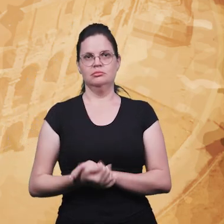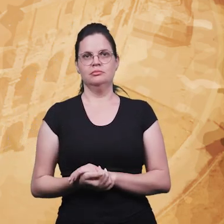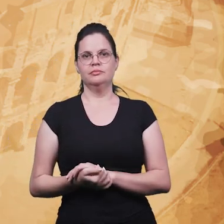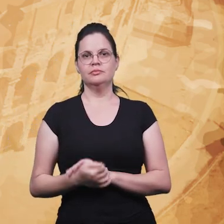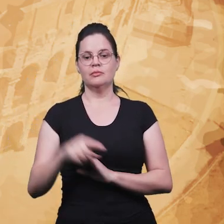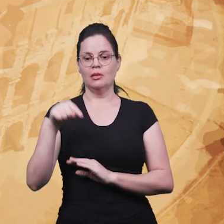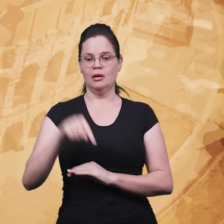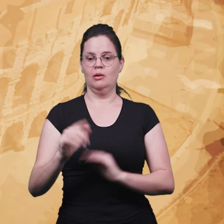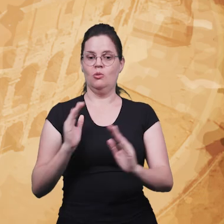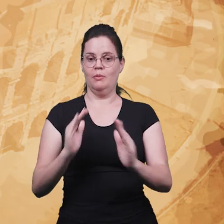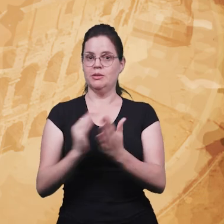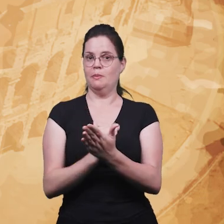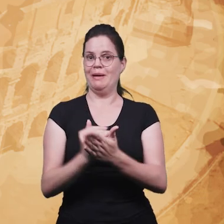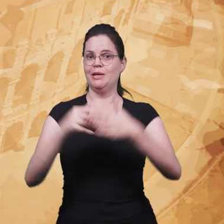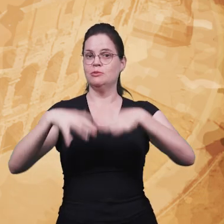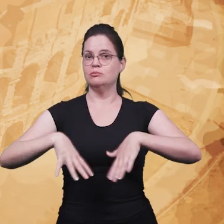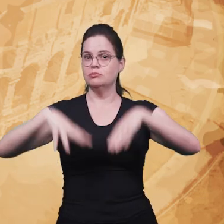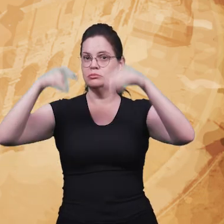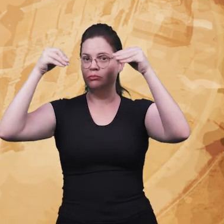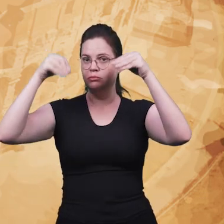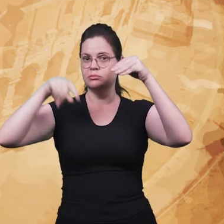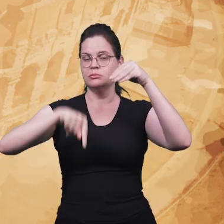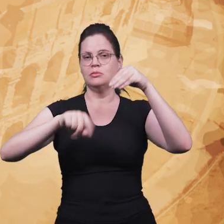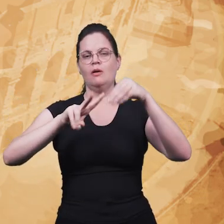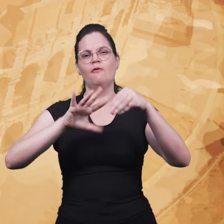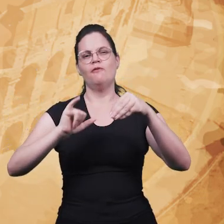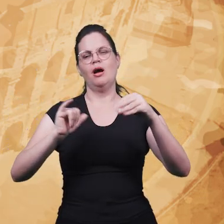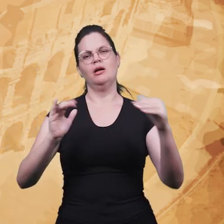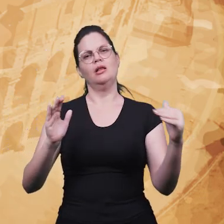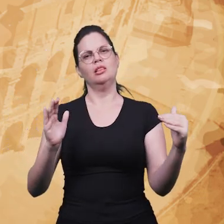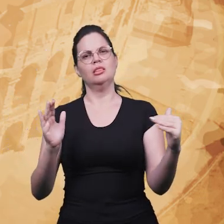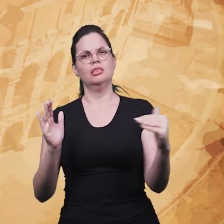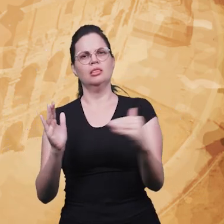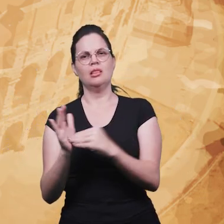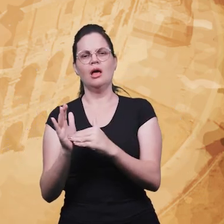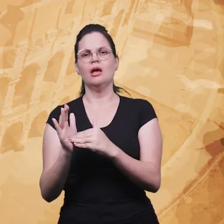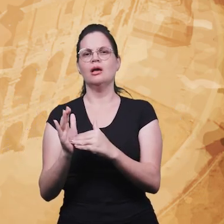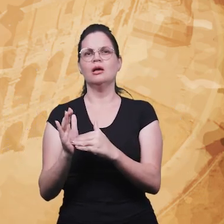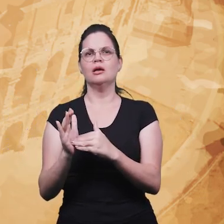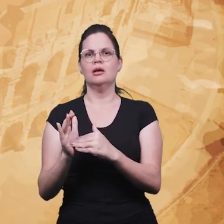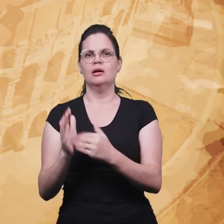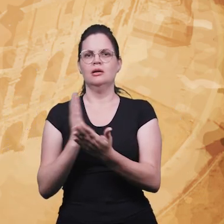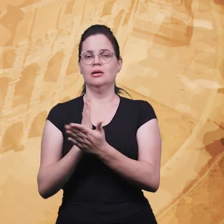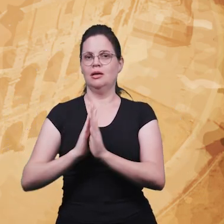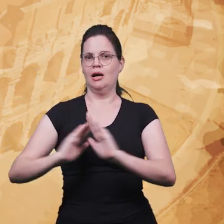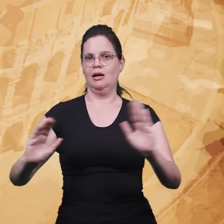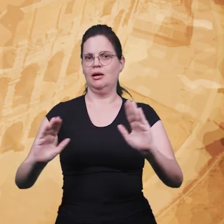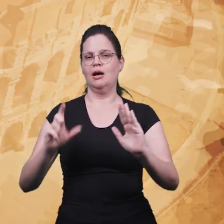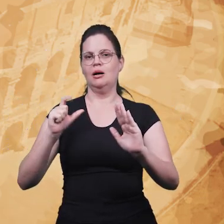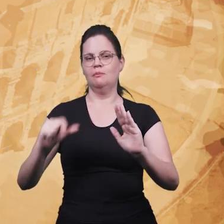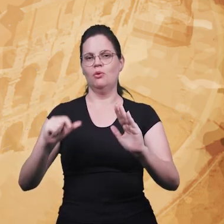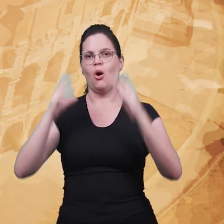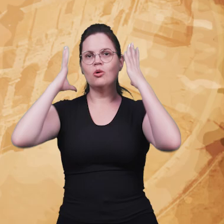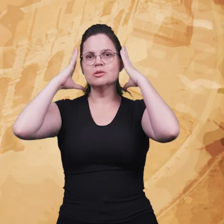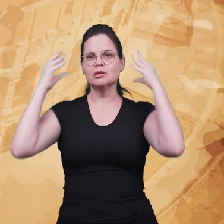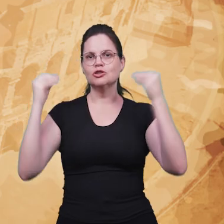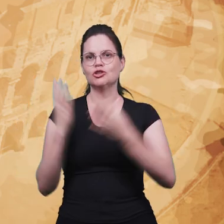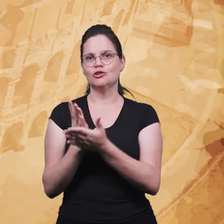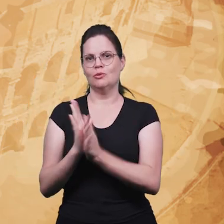a Idade Média, isso historicamente falando, e ela vai até